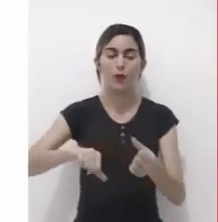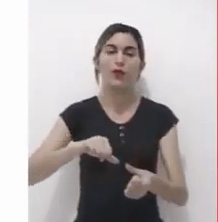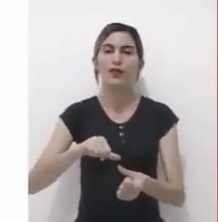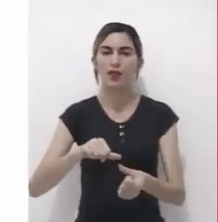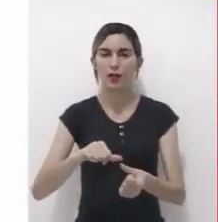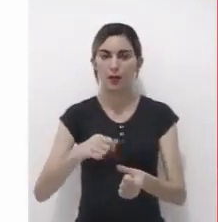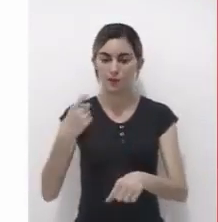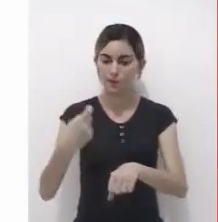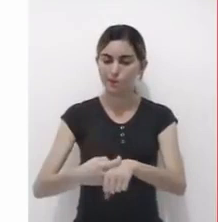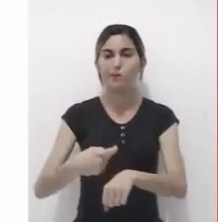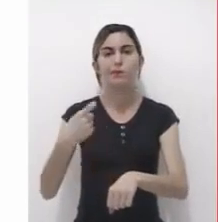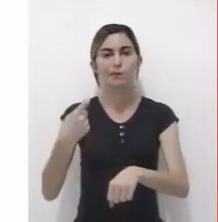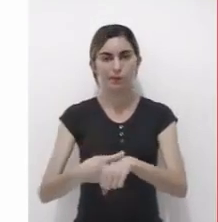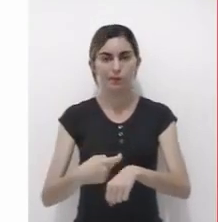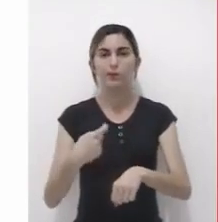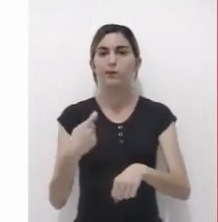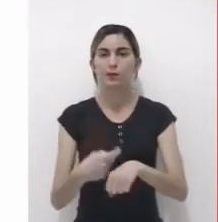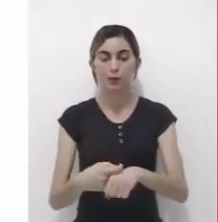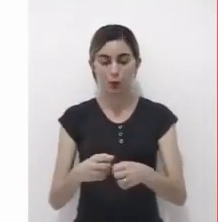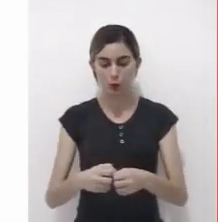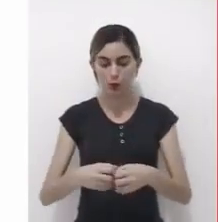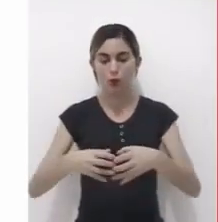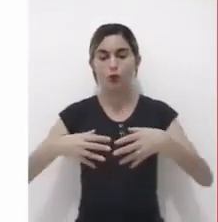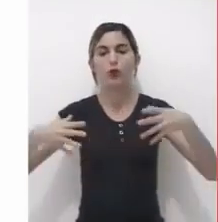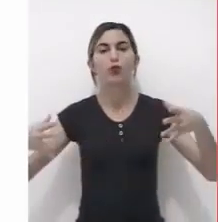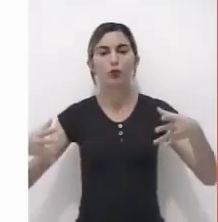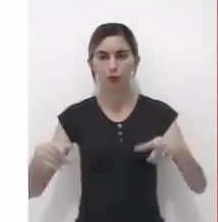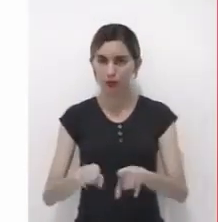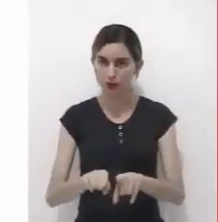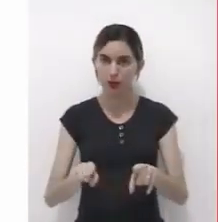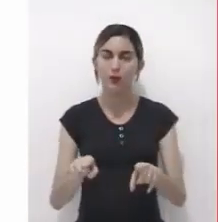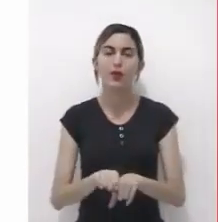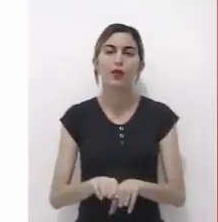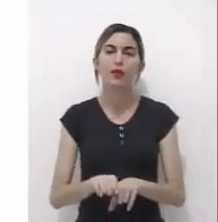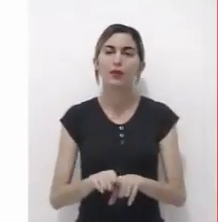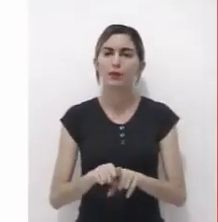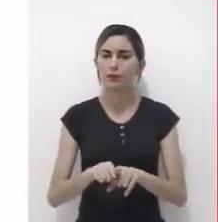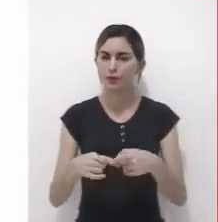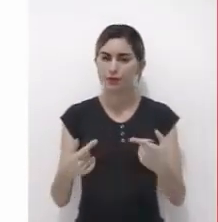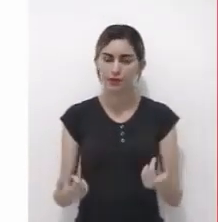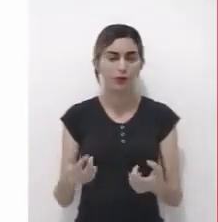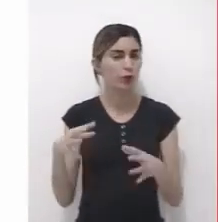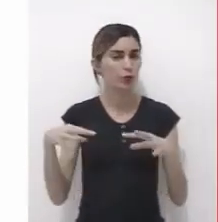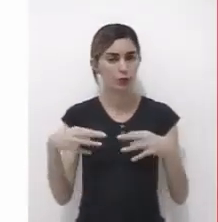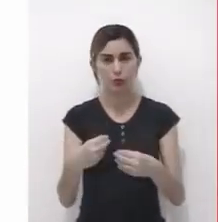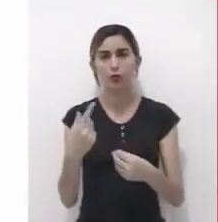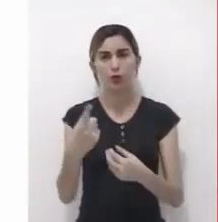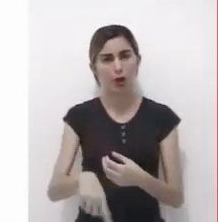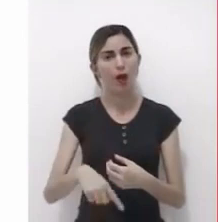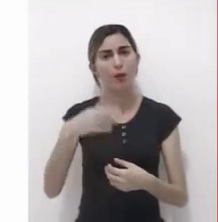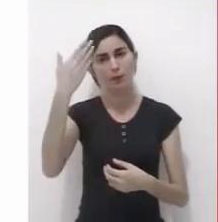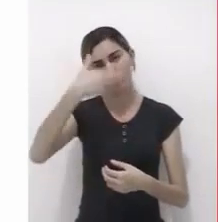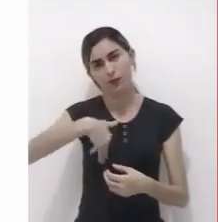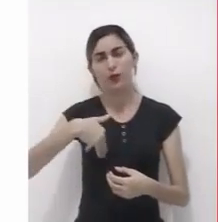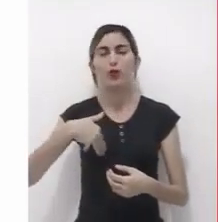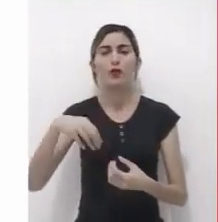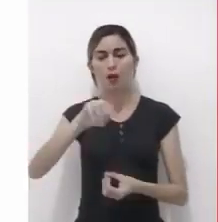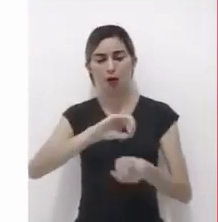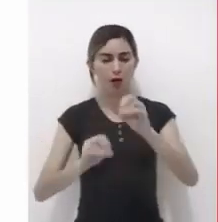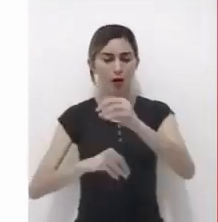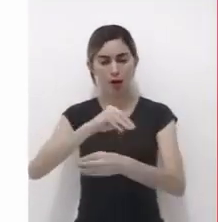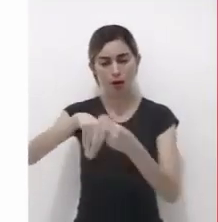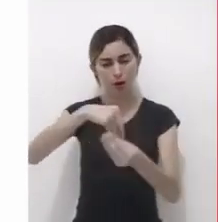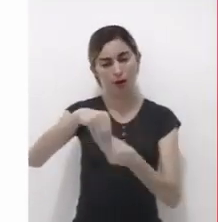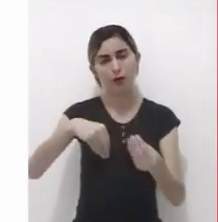ele passa por um estado sólido, ele aumenta de tamanho também. Então, tudo isso daí são evidências